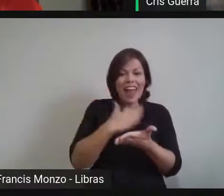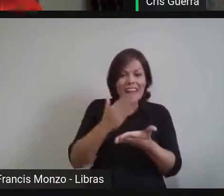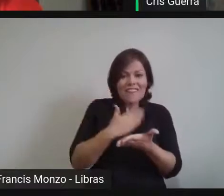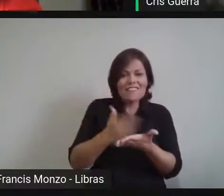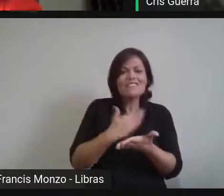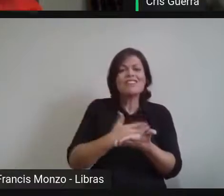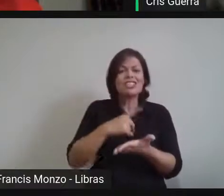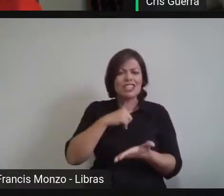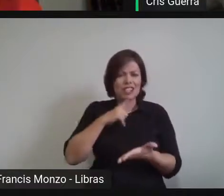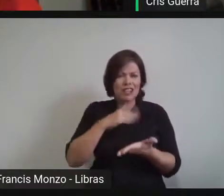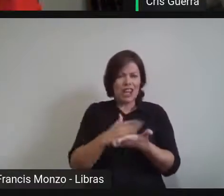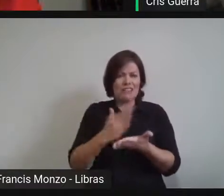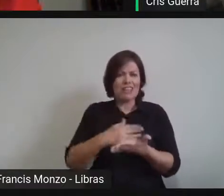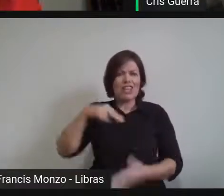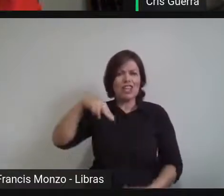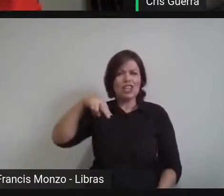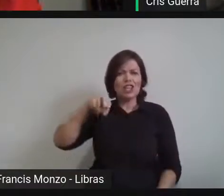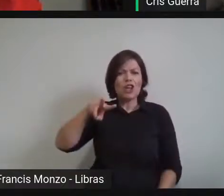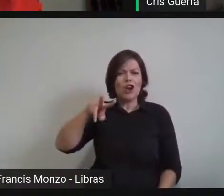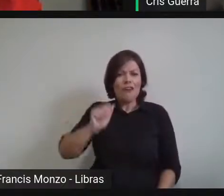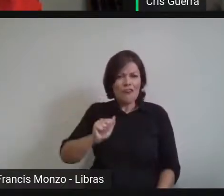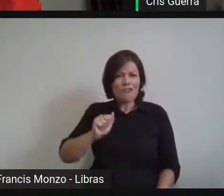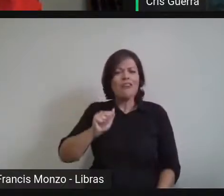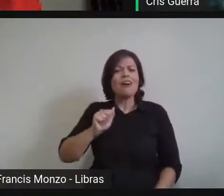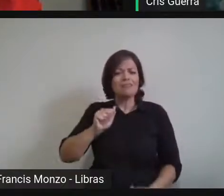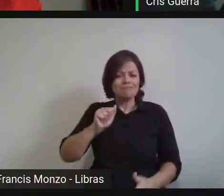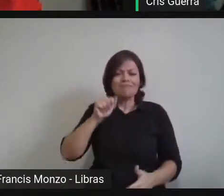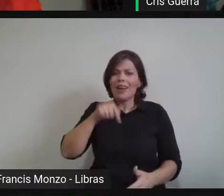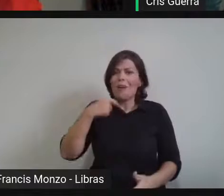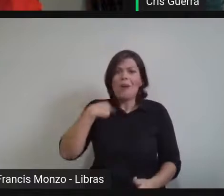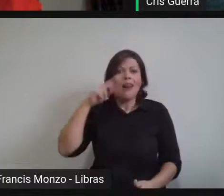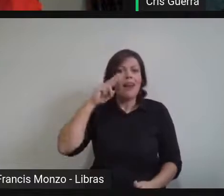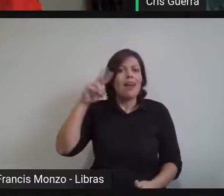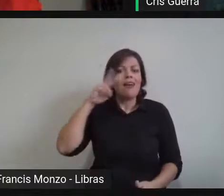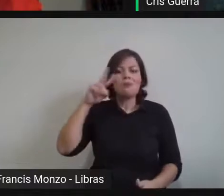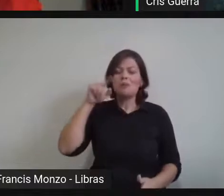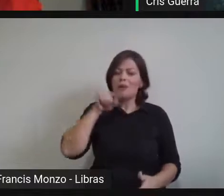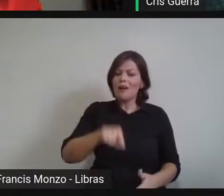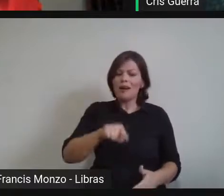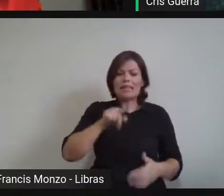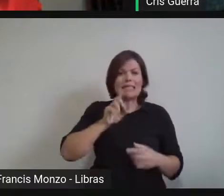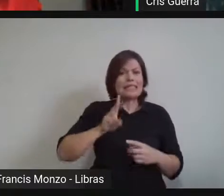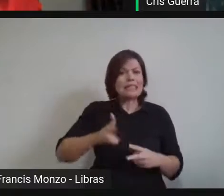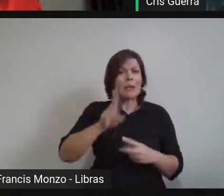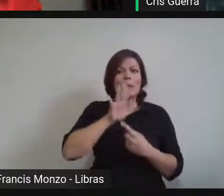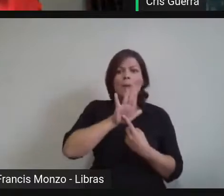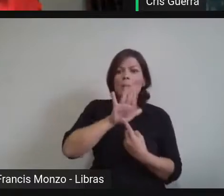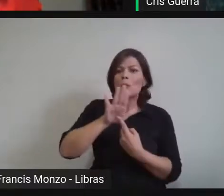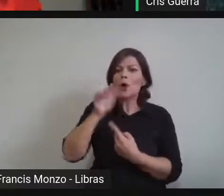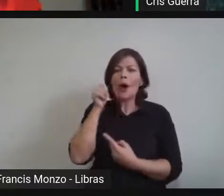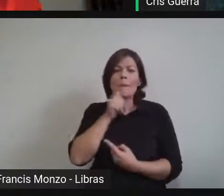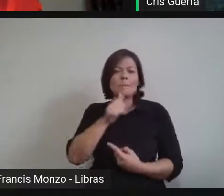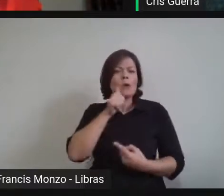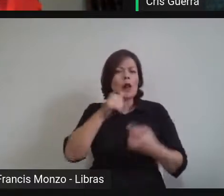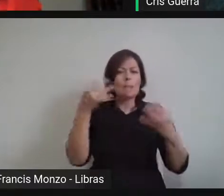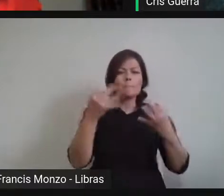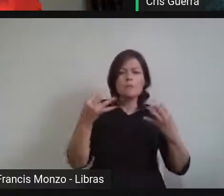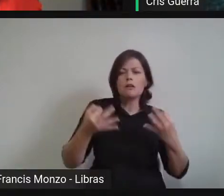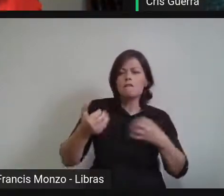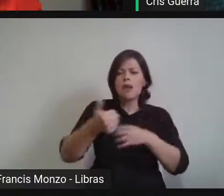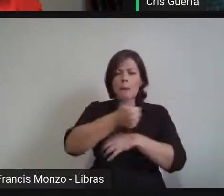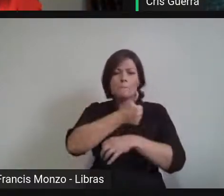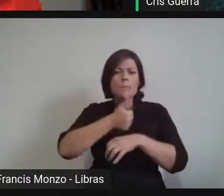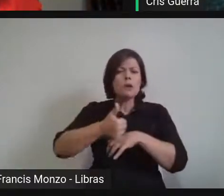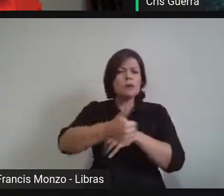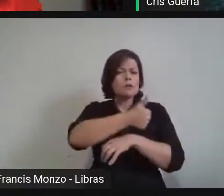a Cosmopolitan. Gente, a revista Nova era um negócio assim, a mulher era maravilhosa,